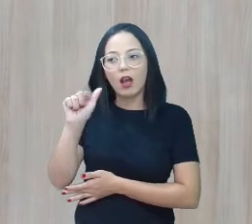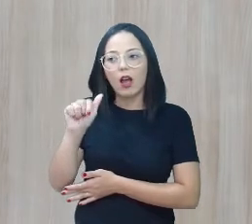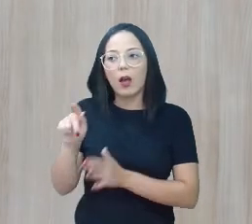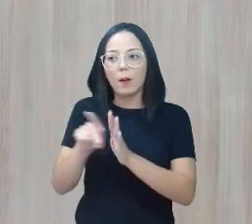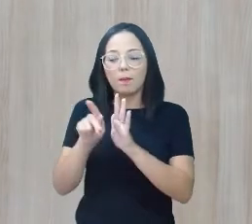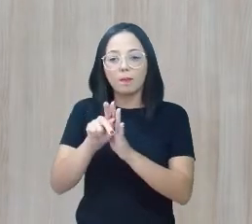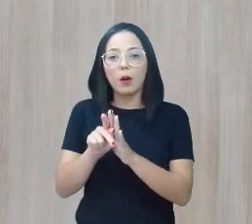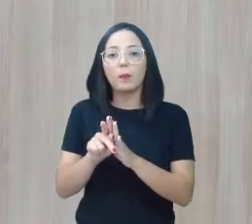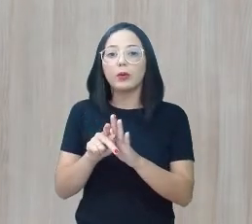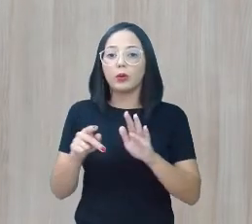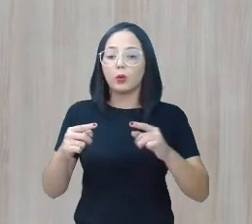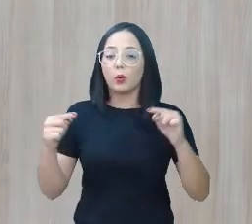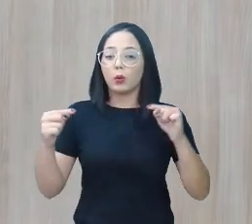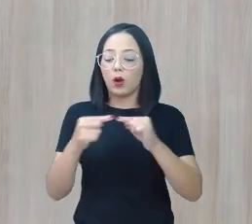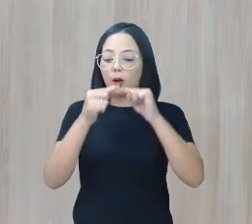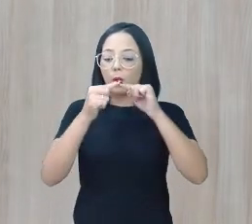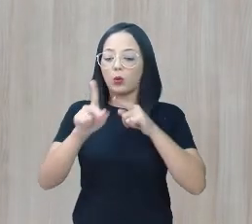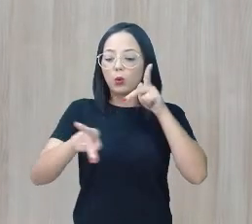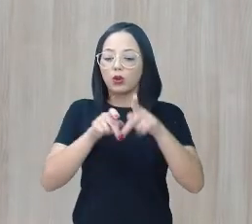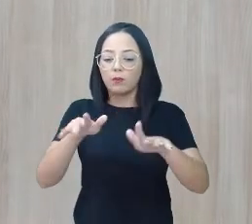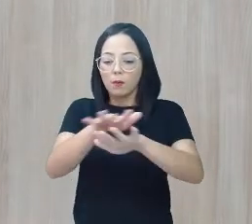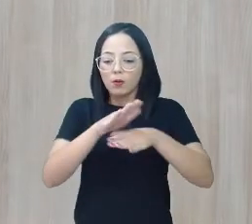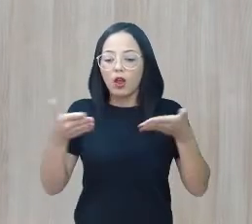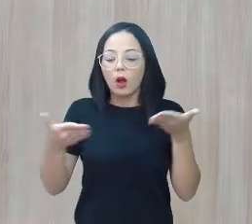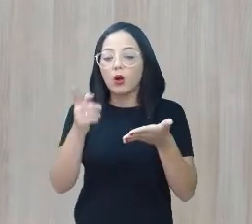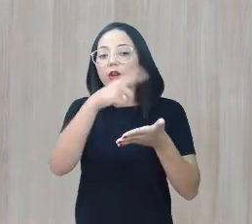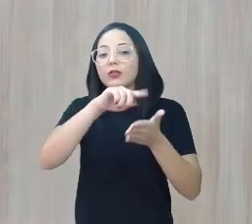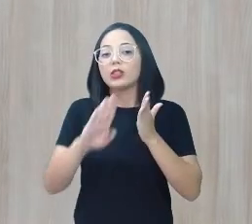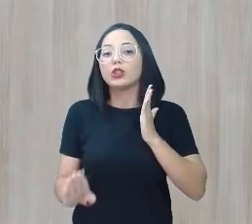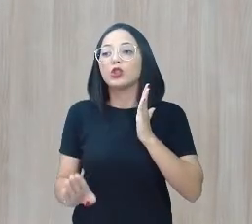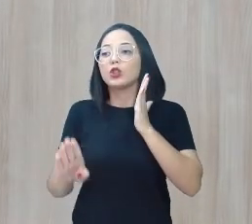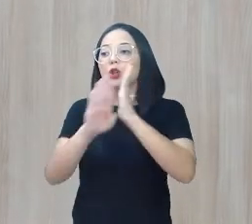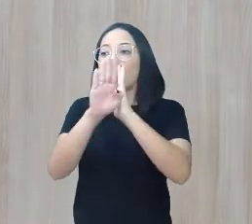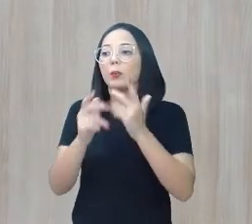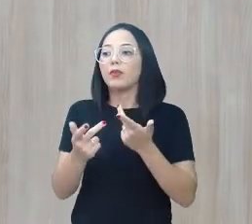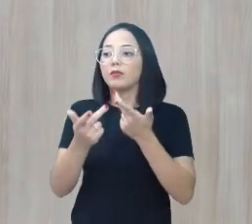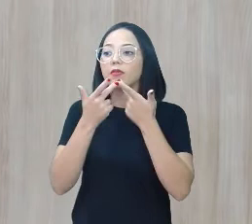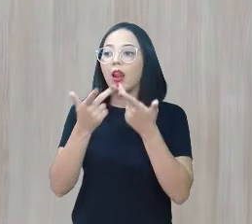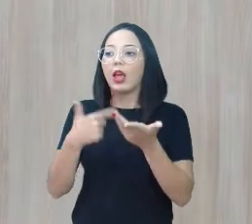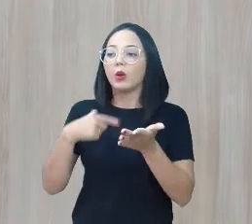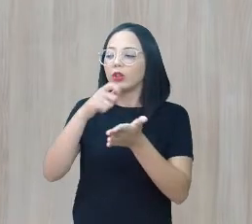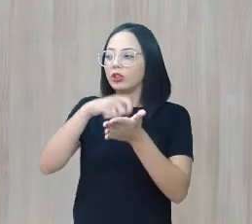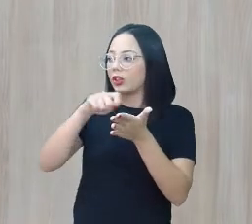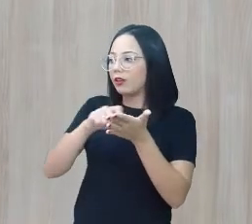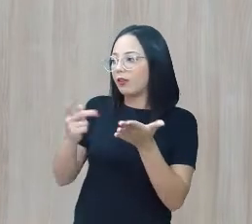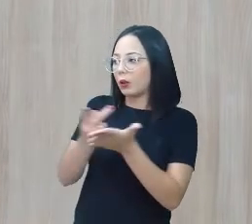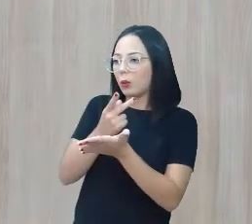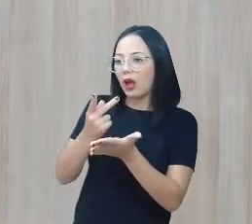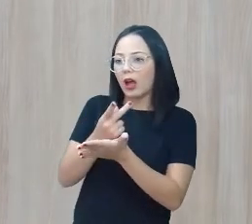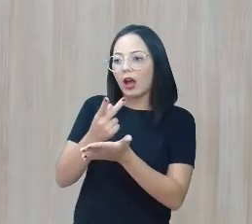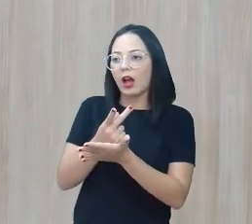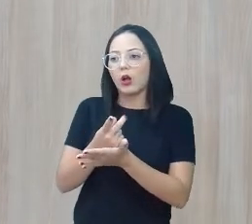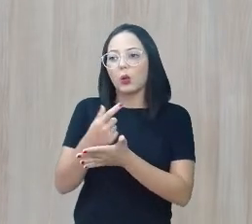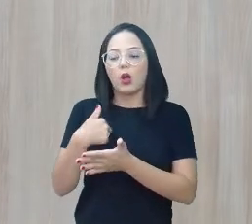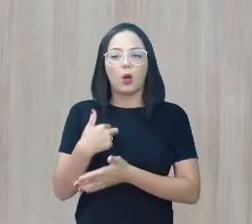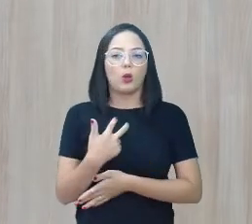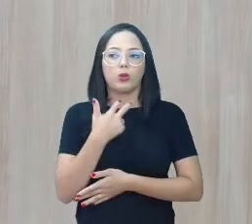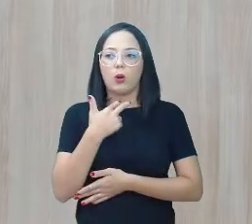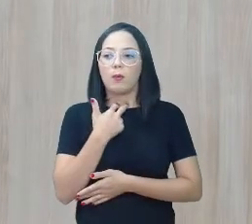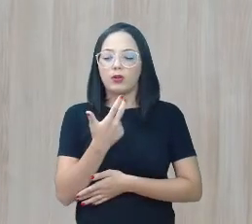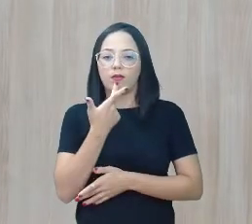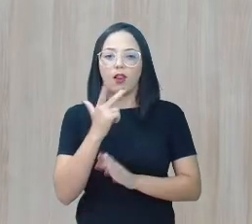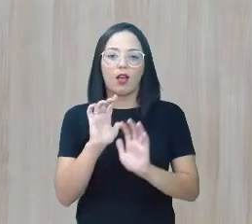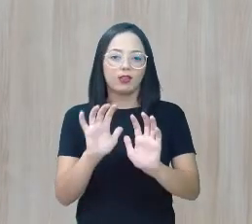da norma popular, né? E você agora, você descobre, diz, puxa, eu estava escrevendo errado. Eu não posso falar